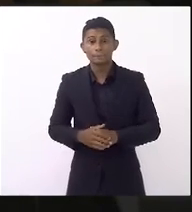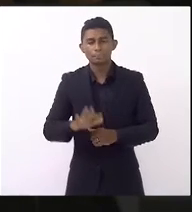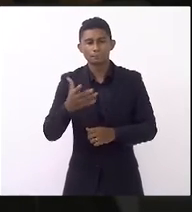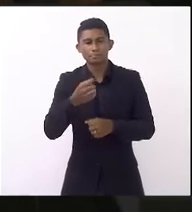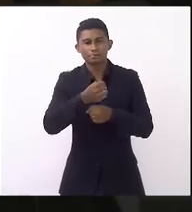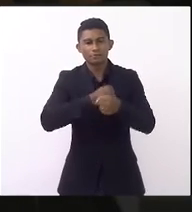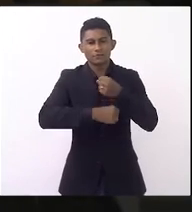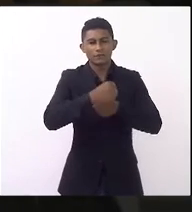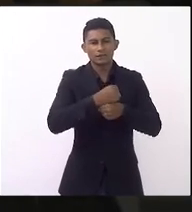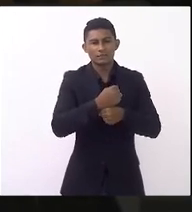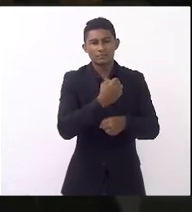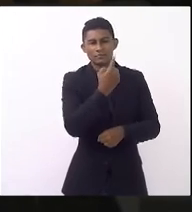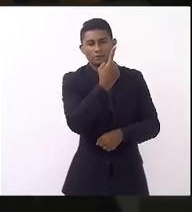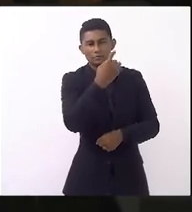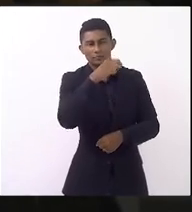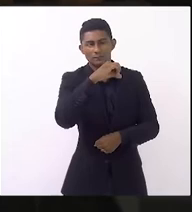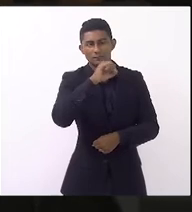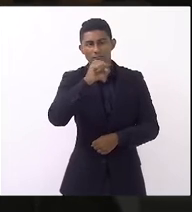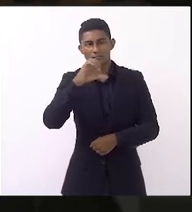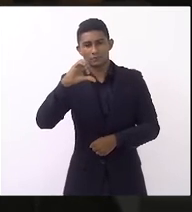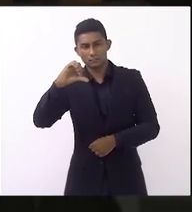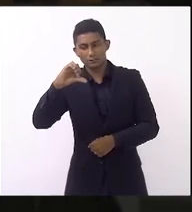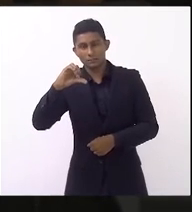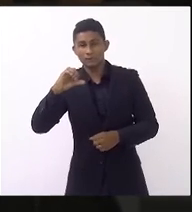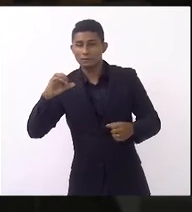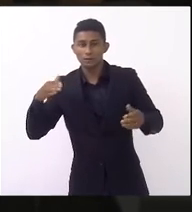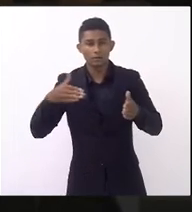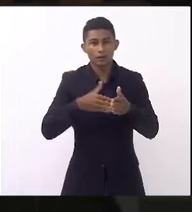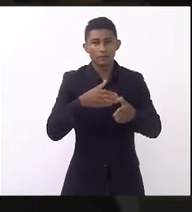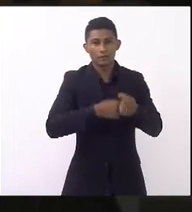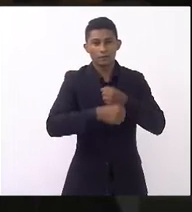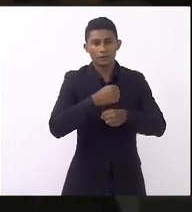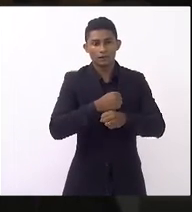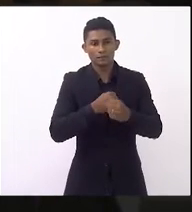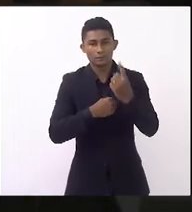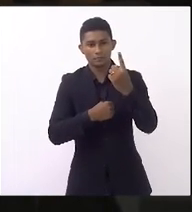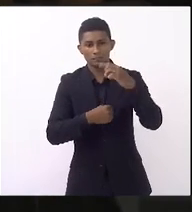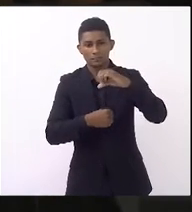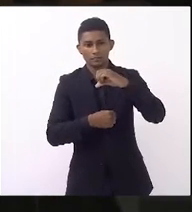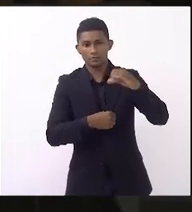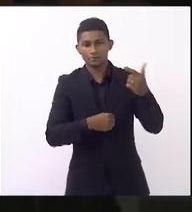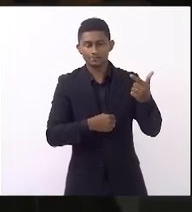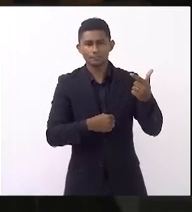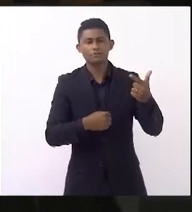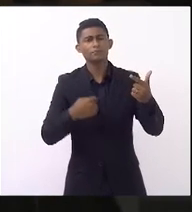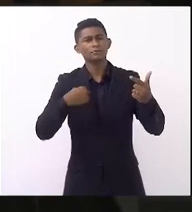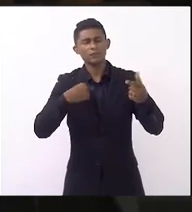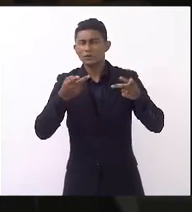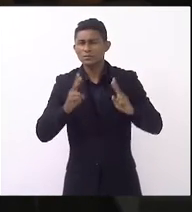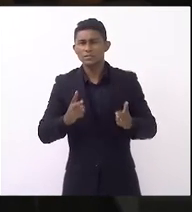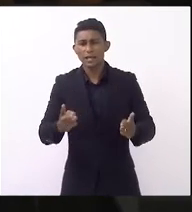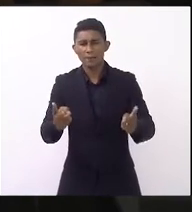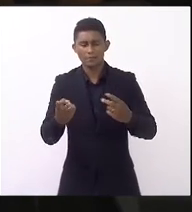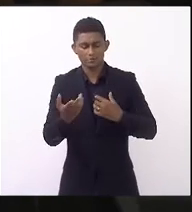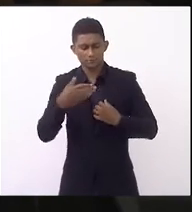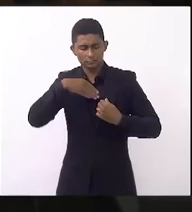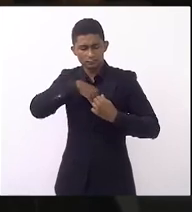92, eu andava com uma tabela de maré no bolso, deputado,